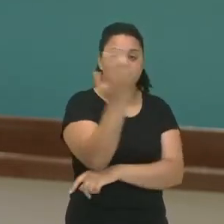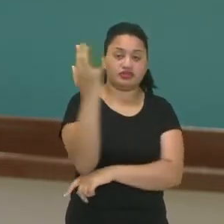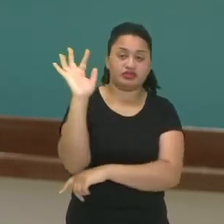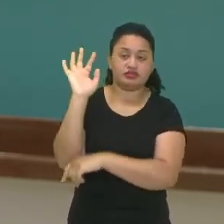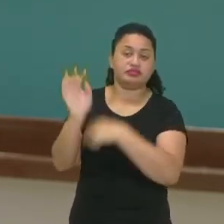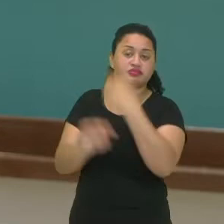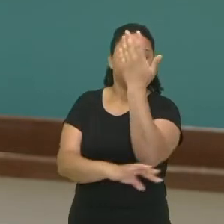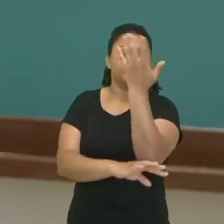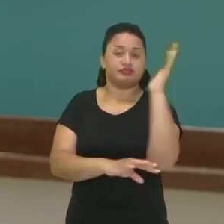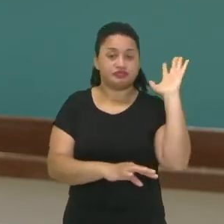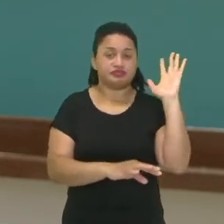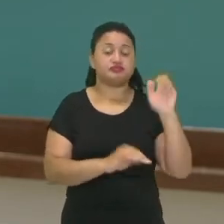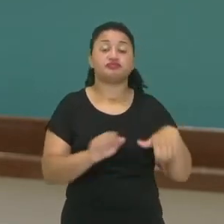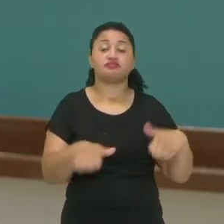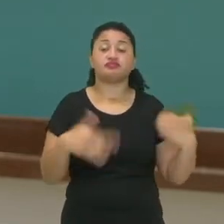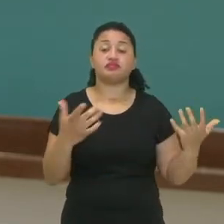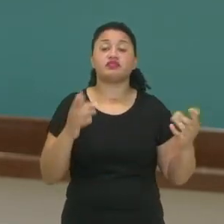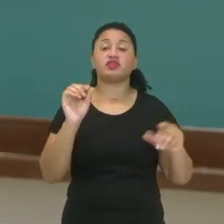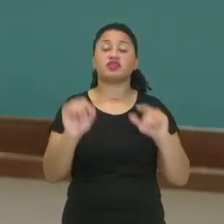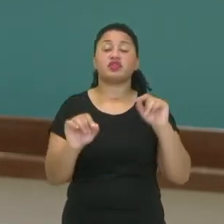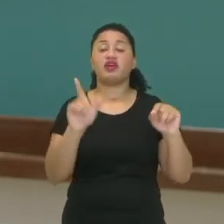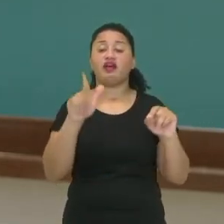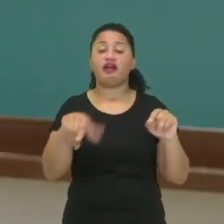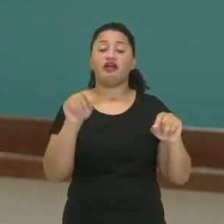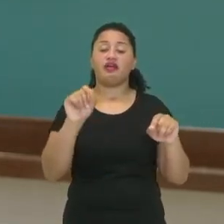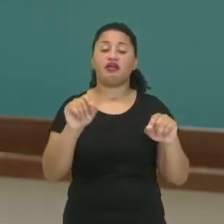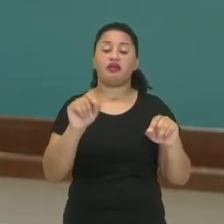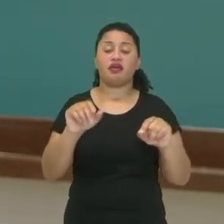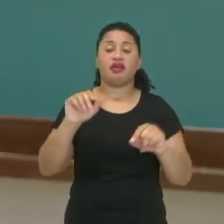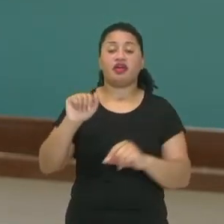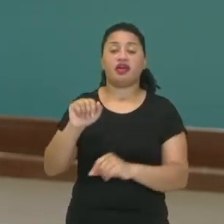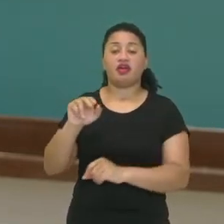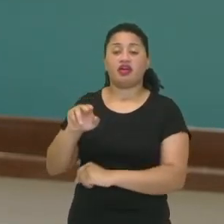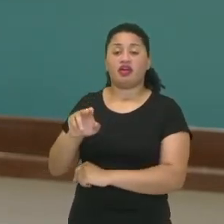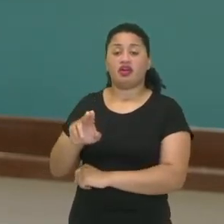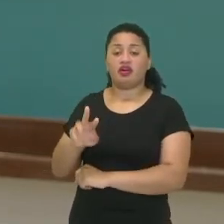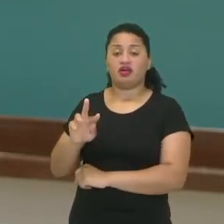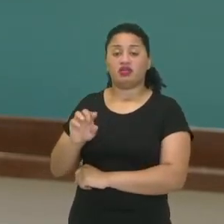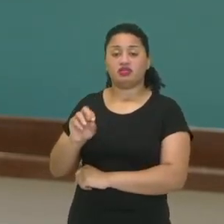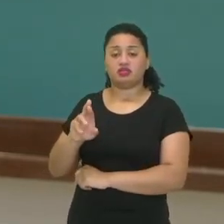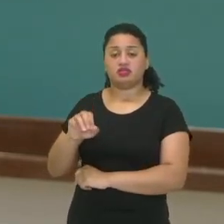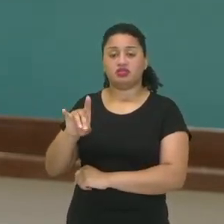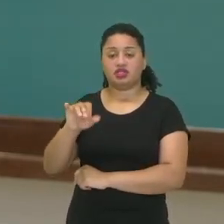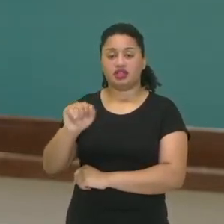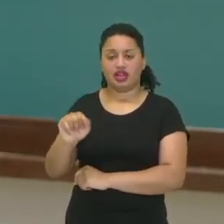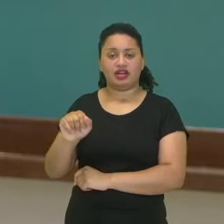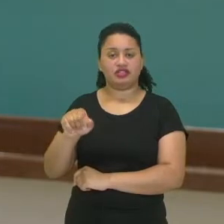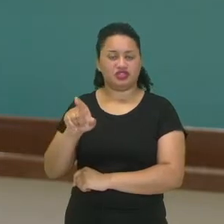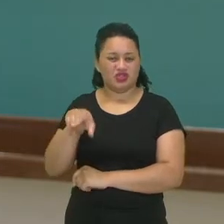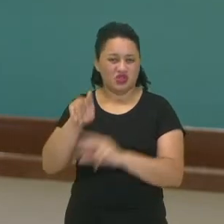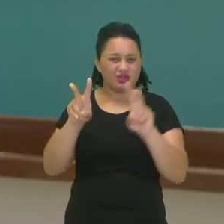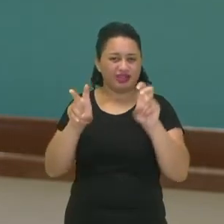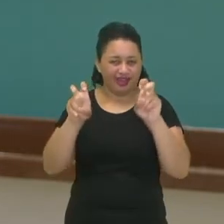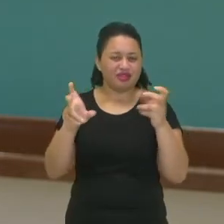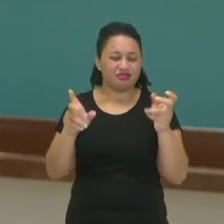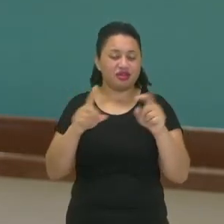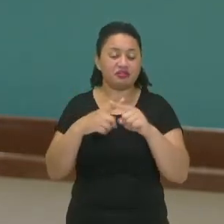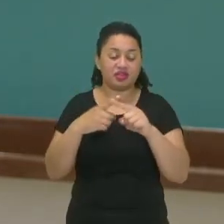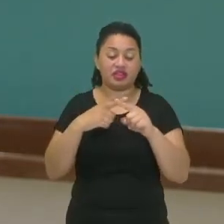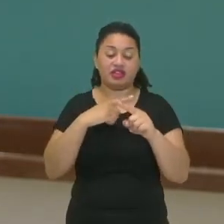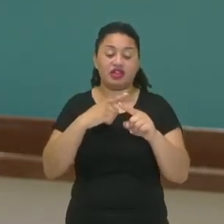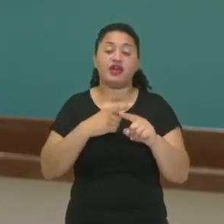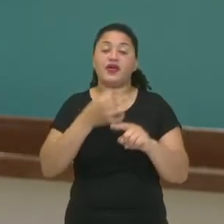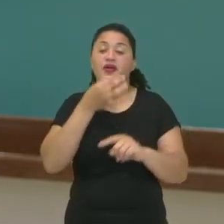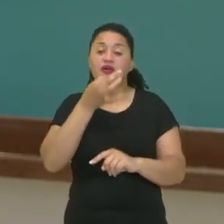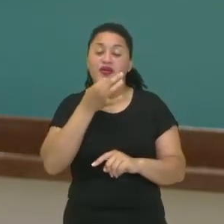ambiental. Então ali nós chamamos de autoridade no assunto. Então ele utiliza um argumento por dados